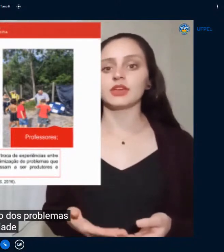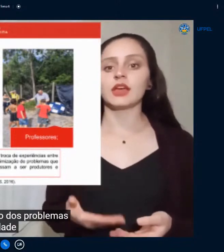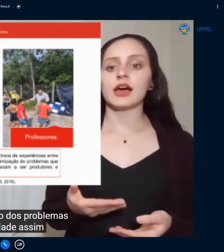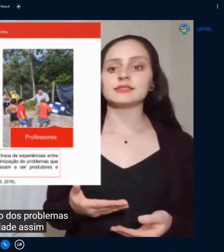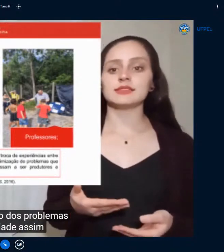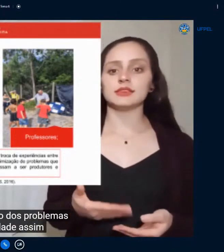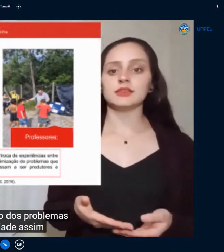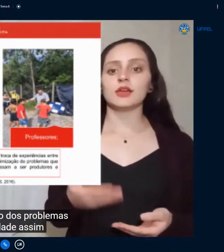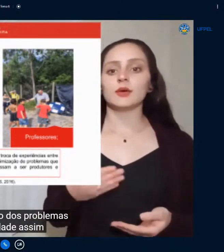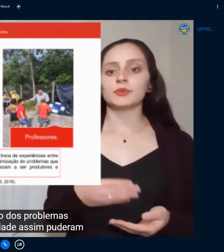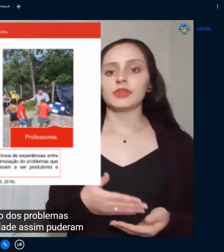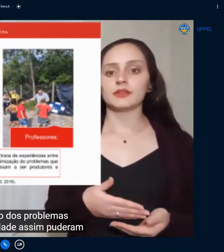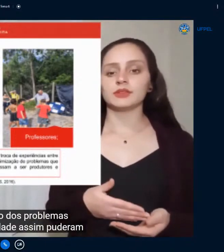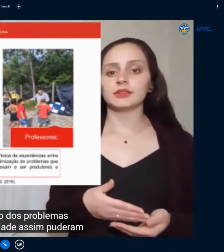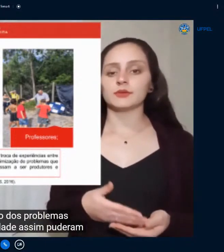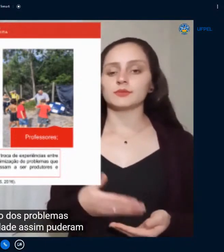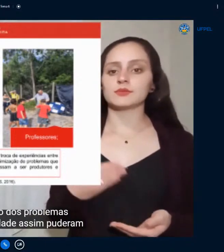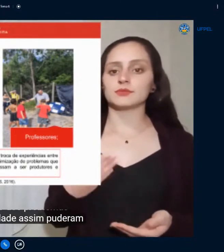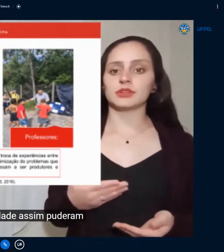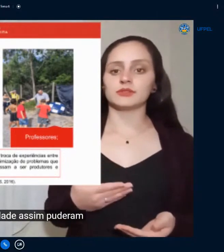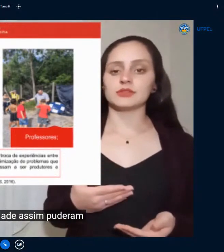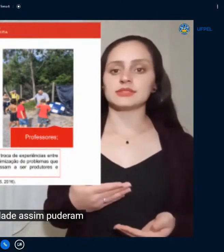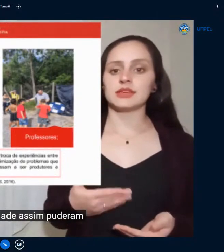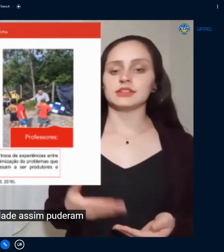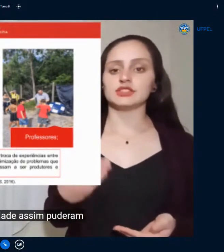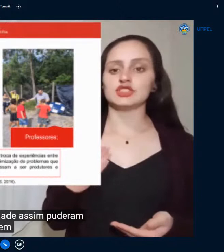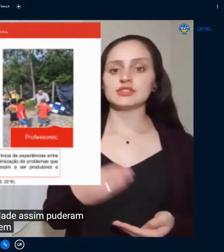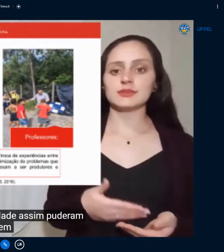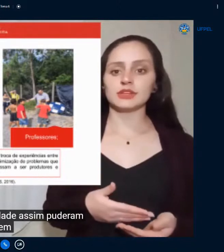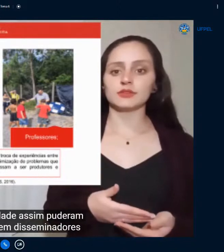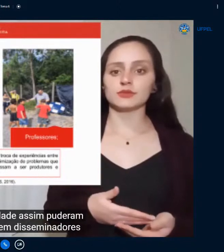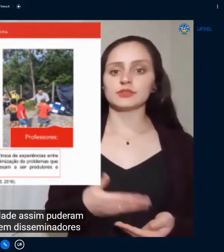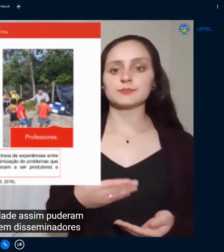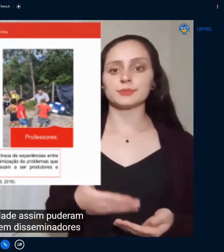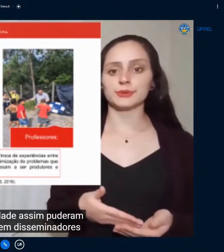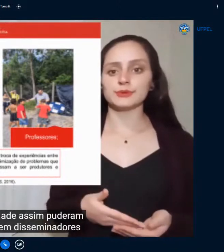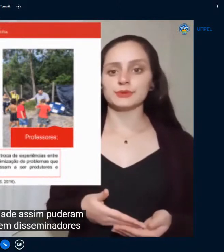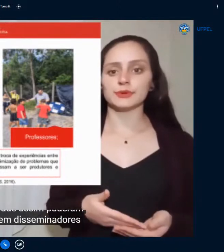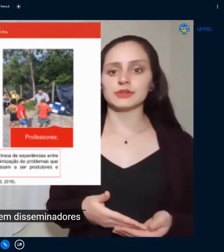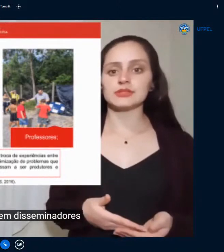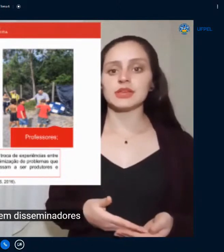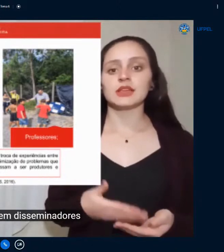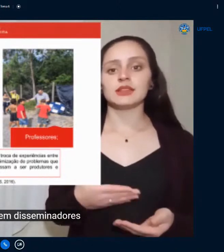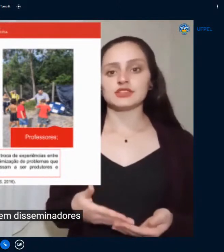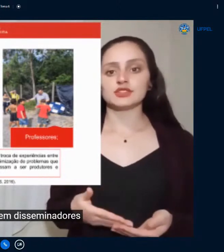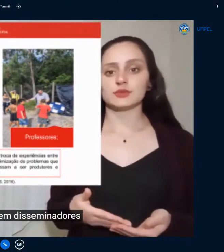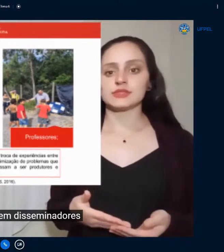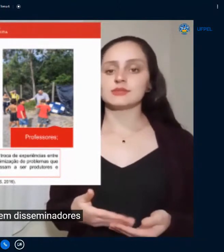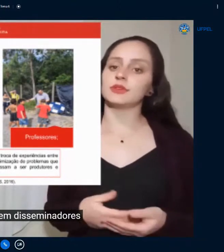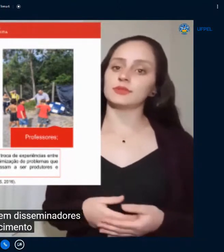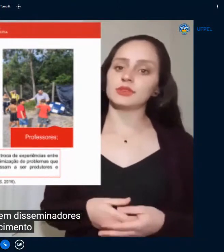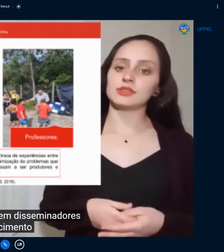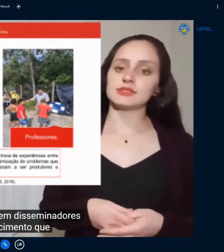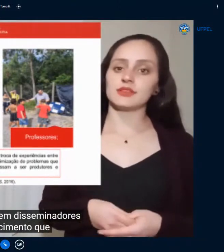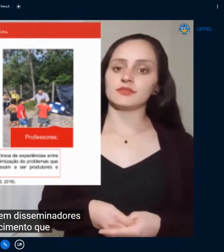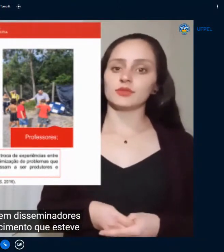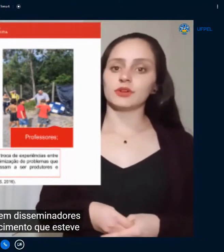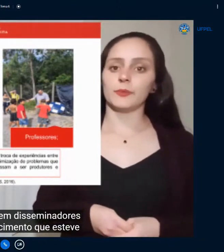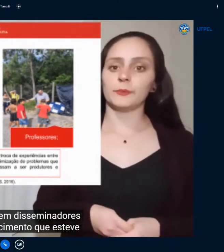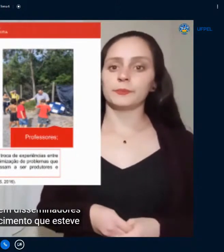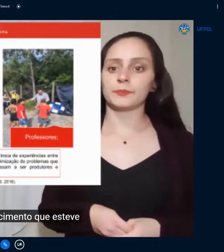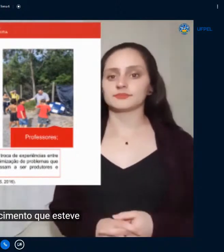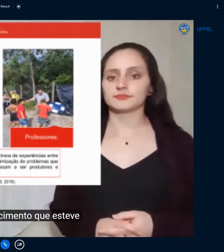comunidade. Assim, puderam, então, os moradores serem disseminadores, produtores deste conhecimento que